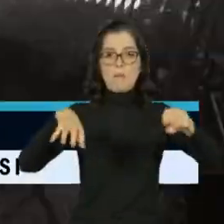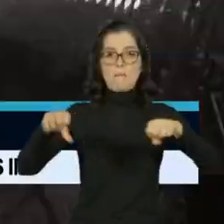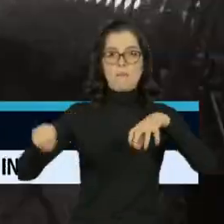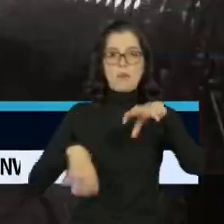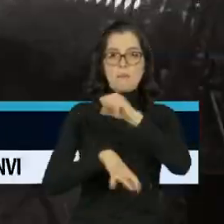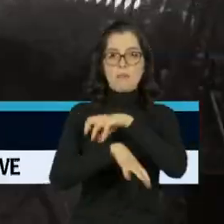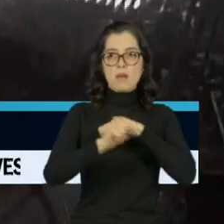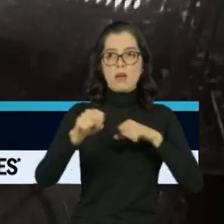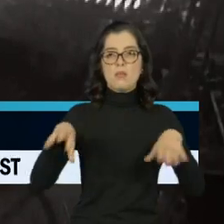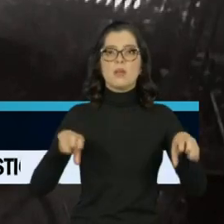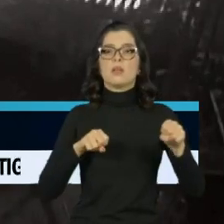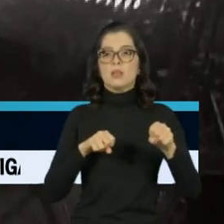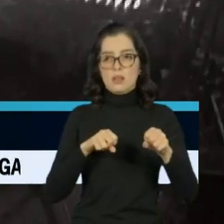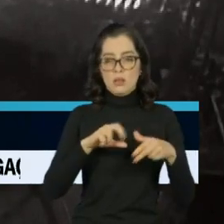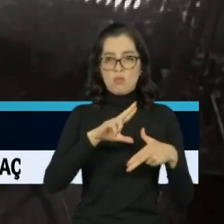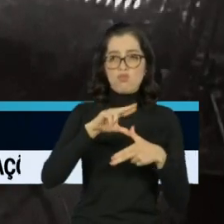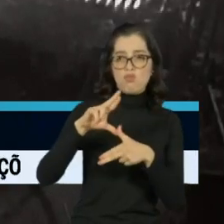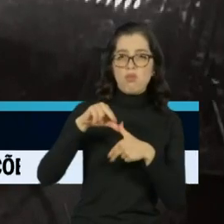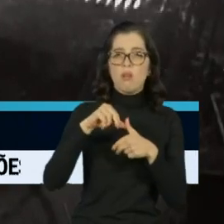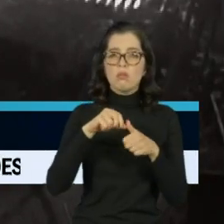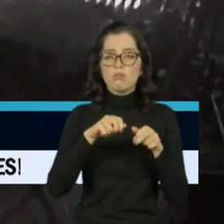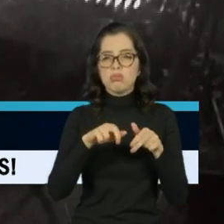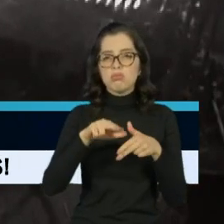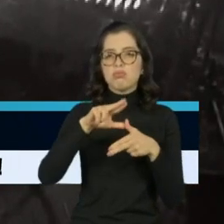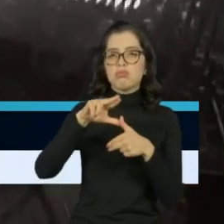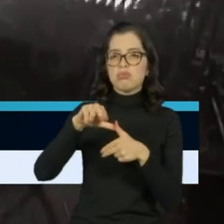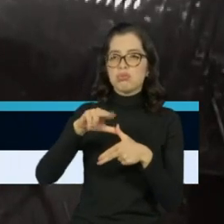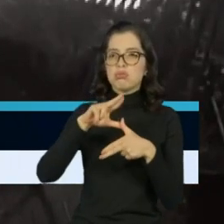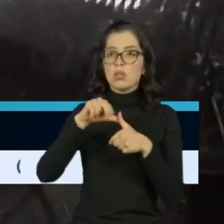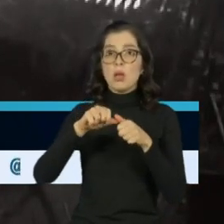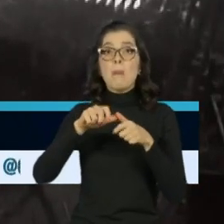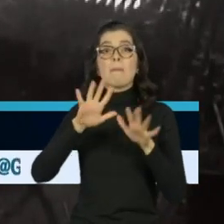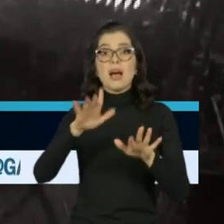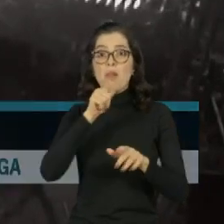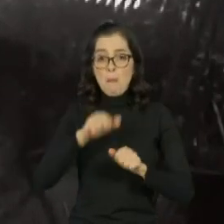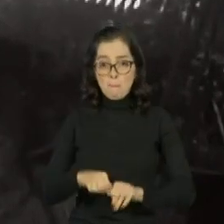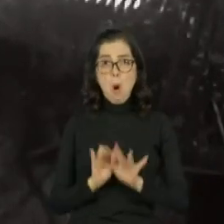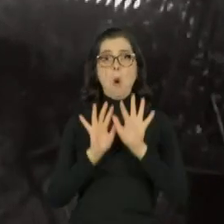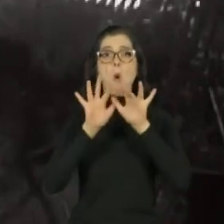força, mas o suficiente para o mar invadir as ruas em Peruíbe, no litoral paulista.